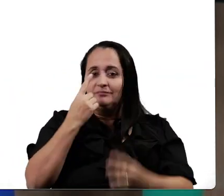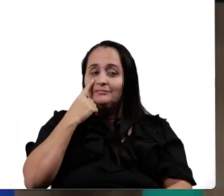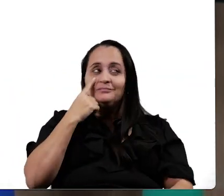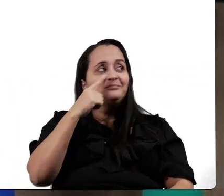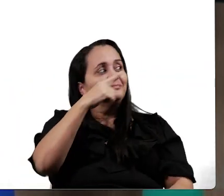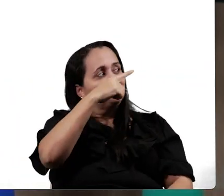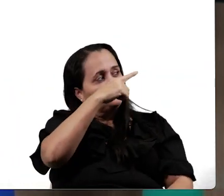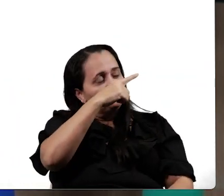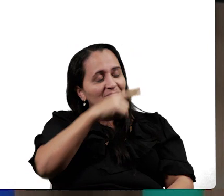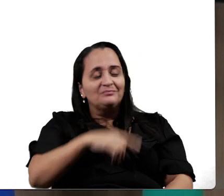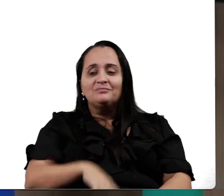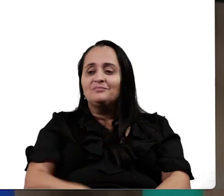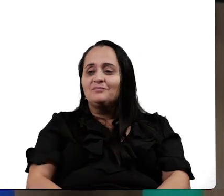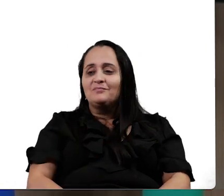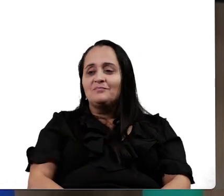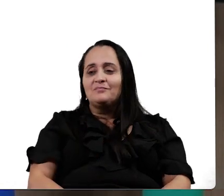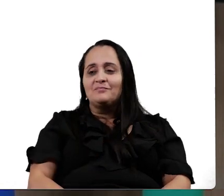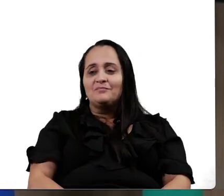2